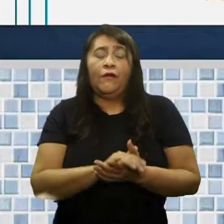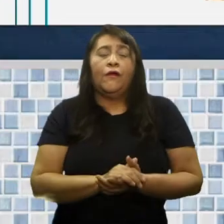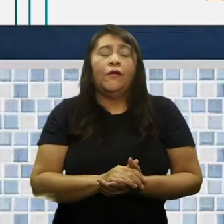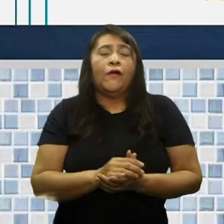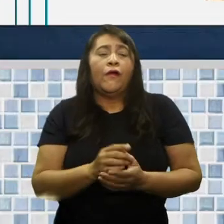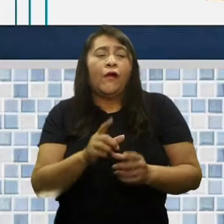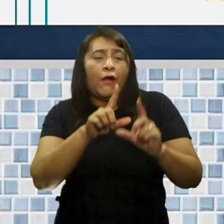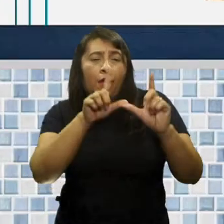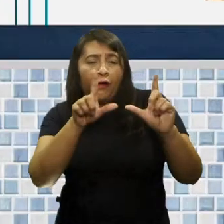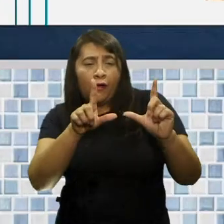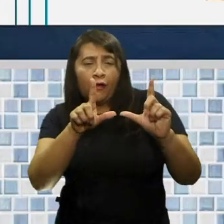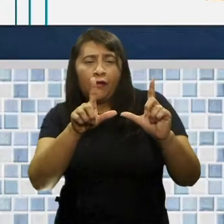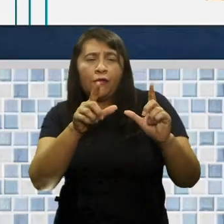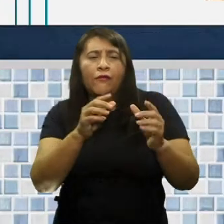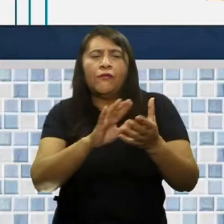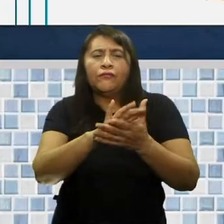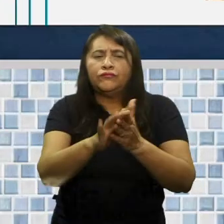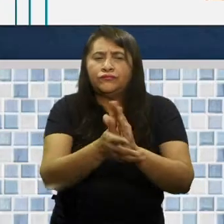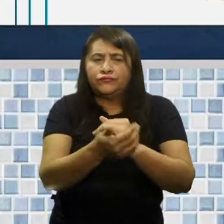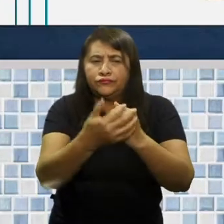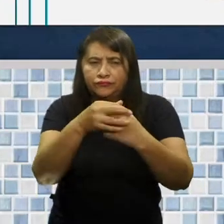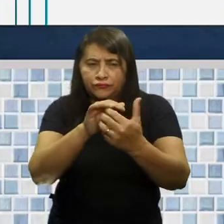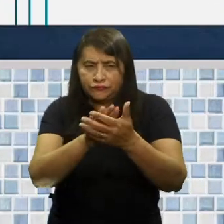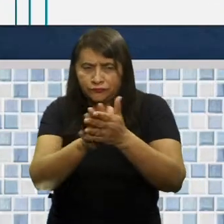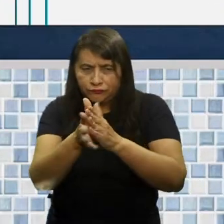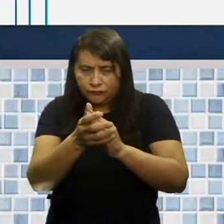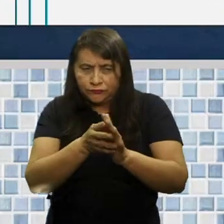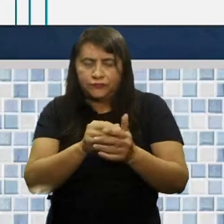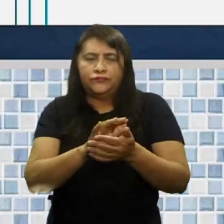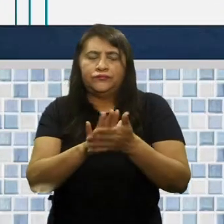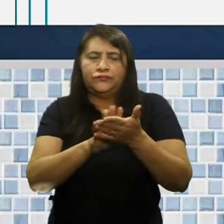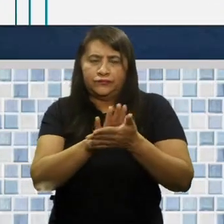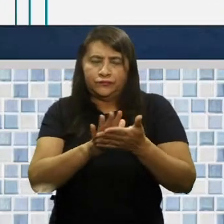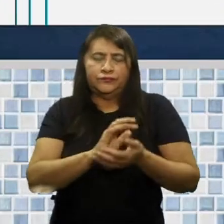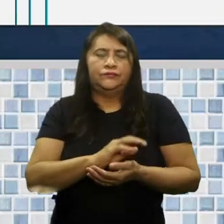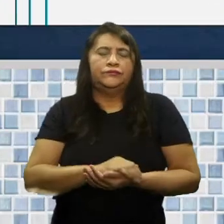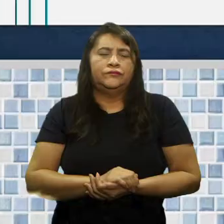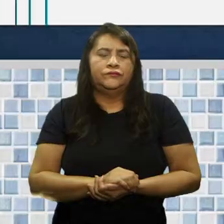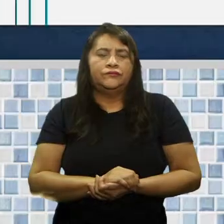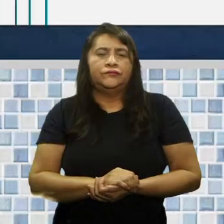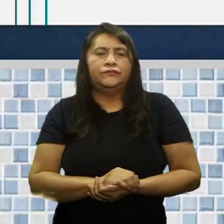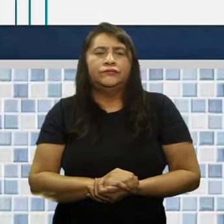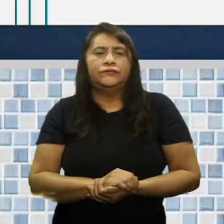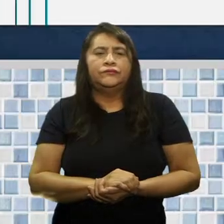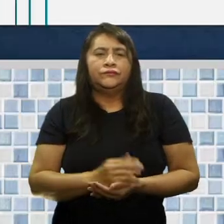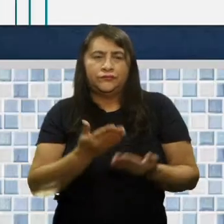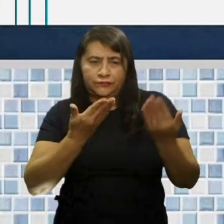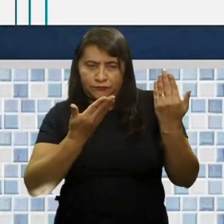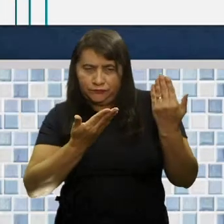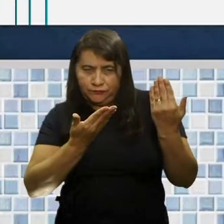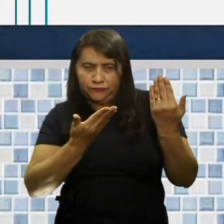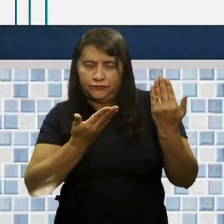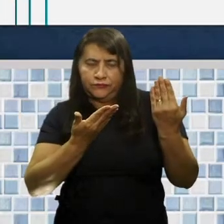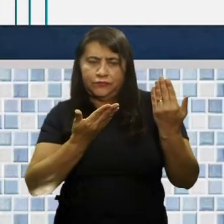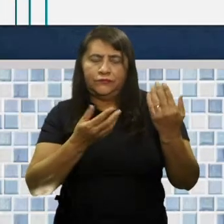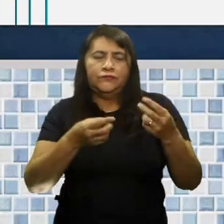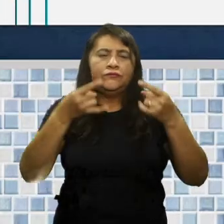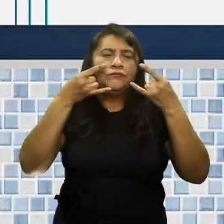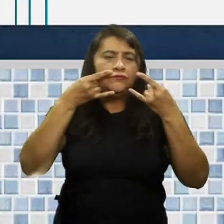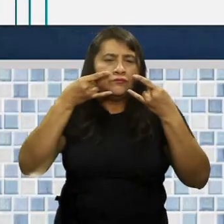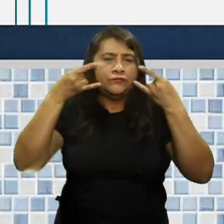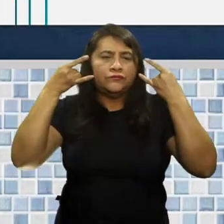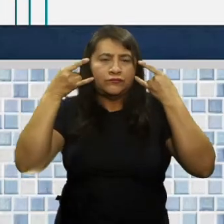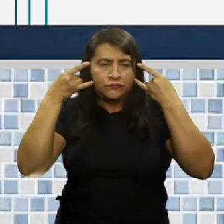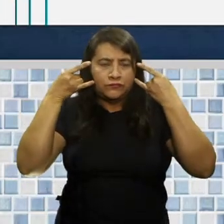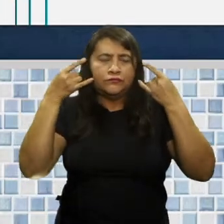está falando, é limpar suas mãos, lavar suas mãos. Wear a mask correctly, usar a